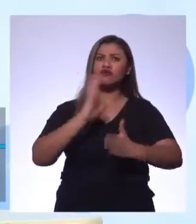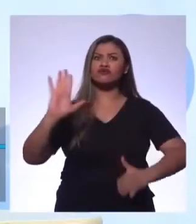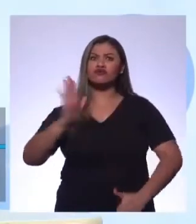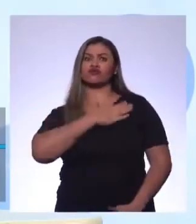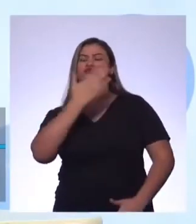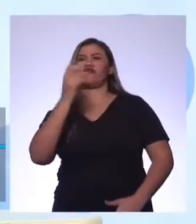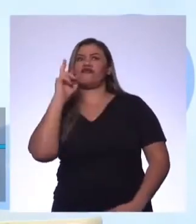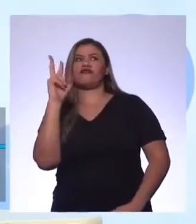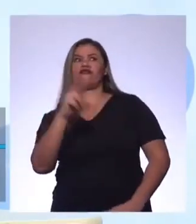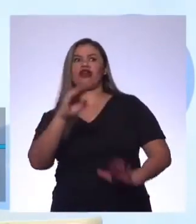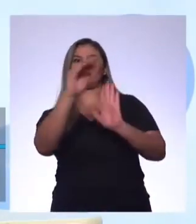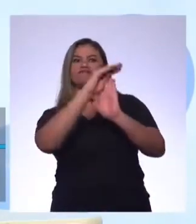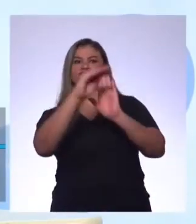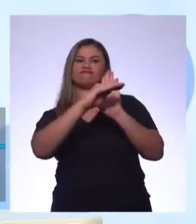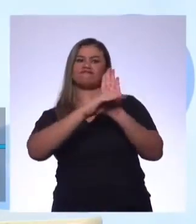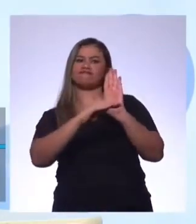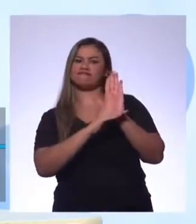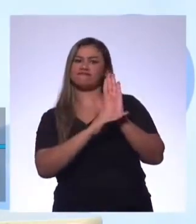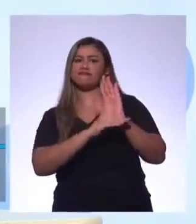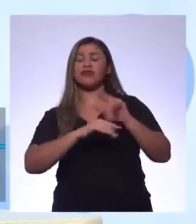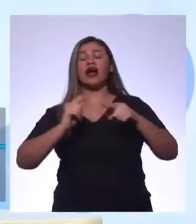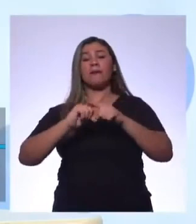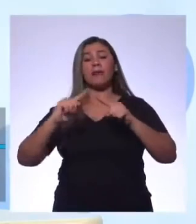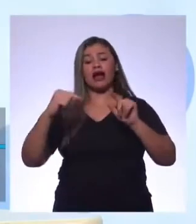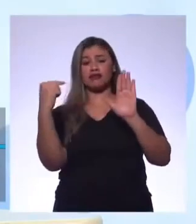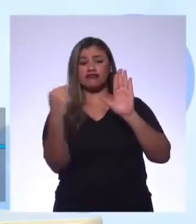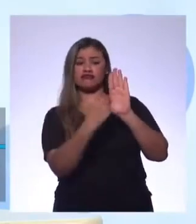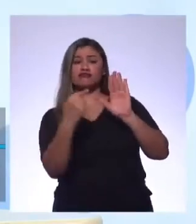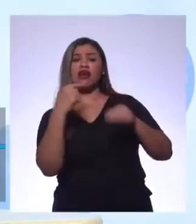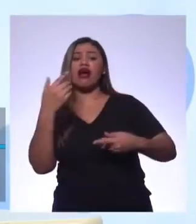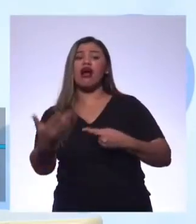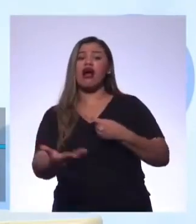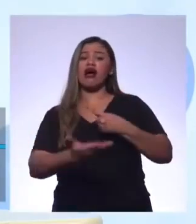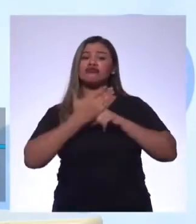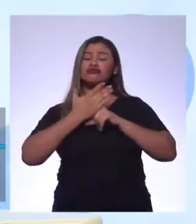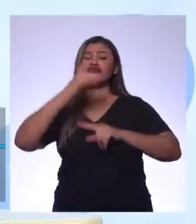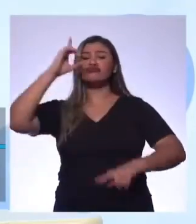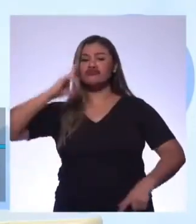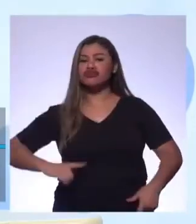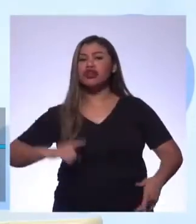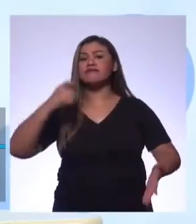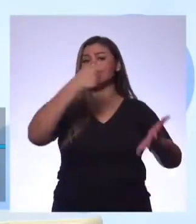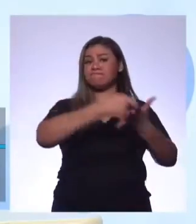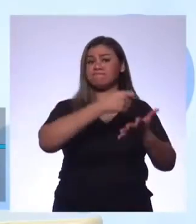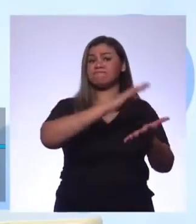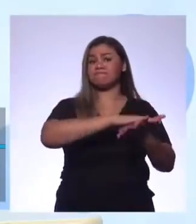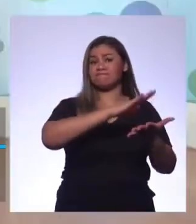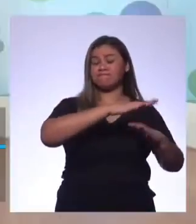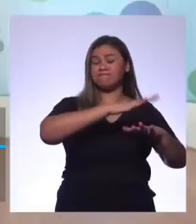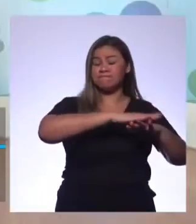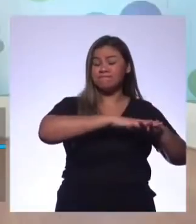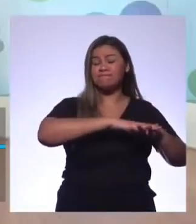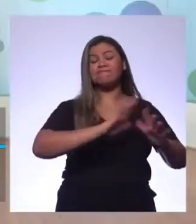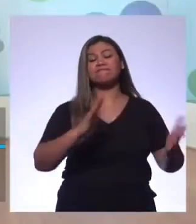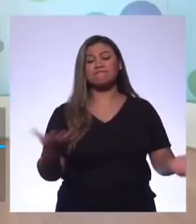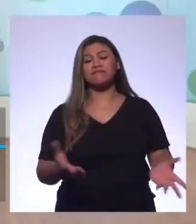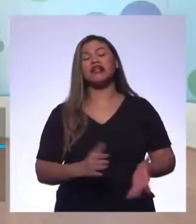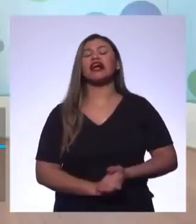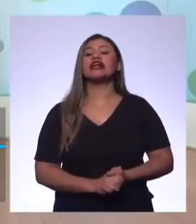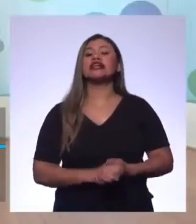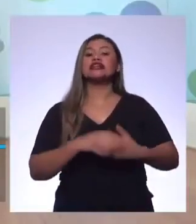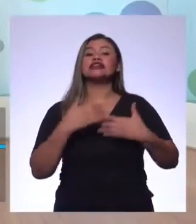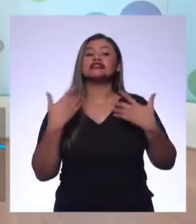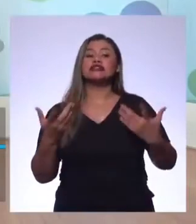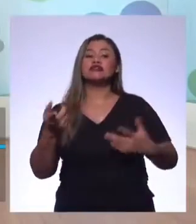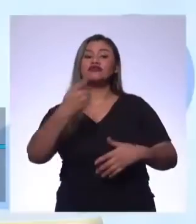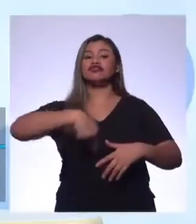né? Mas as normas aí, na verdade, elas trazem aí direitos e deveres, né? Ah. Então, para